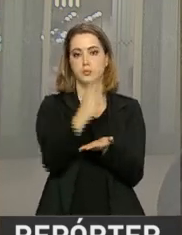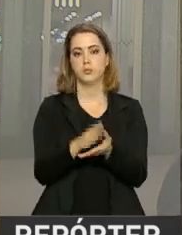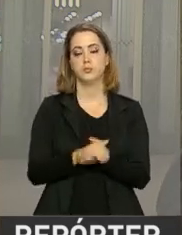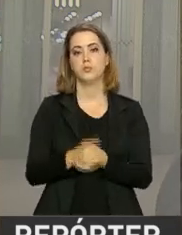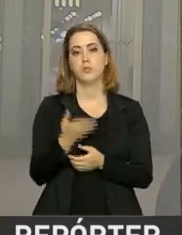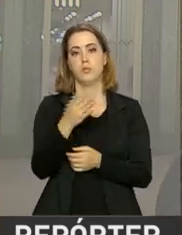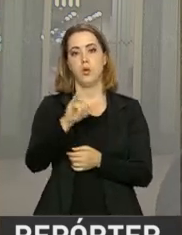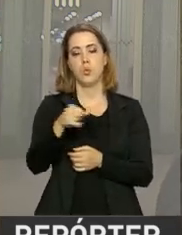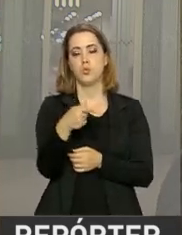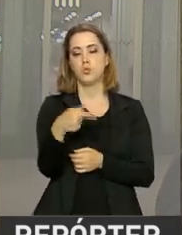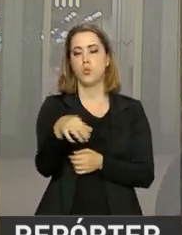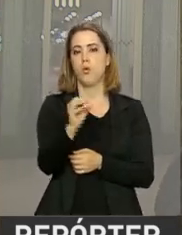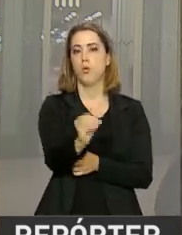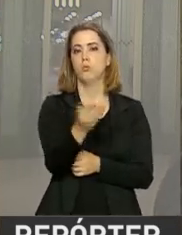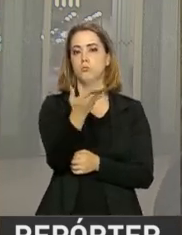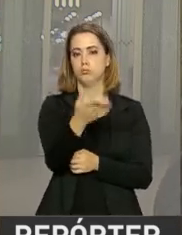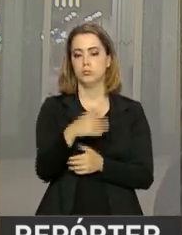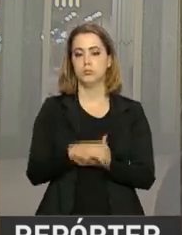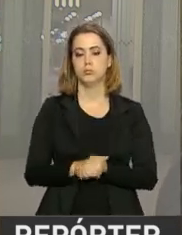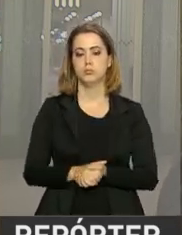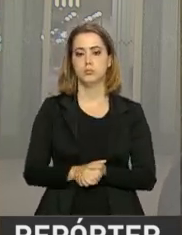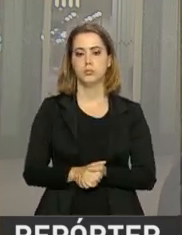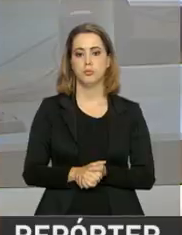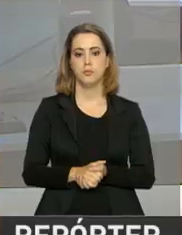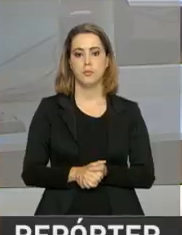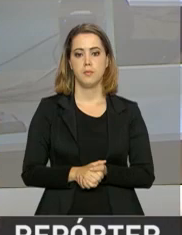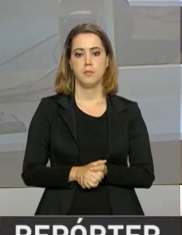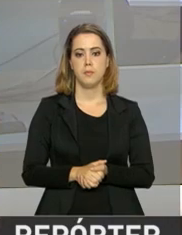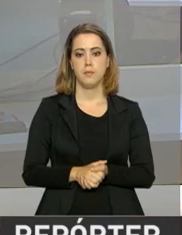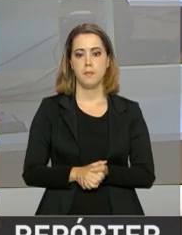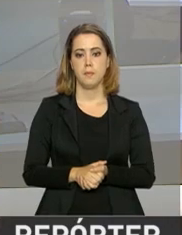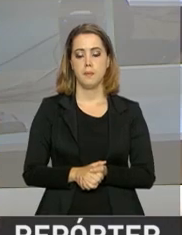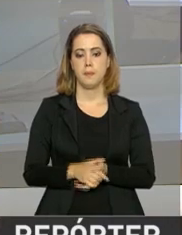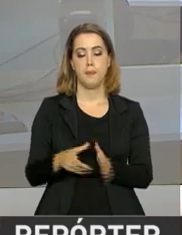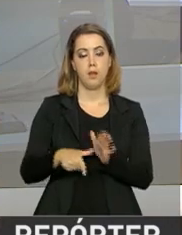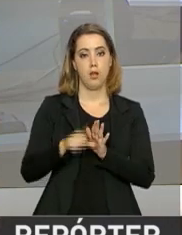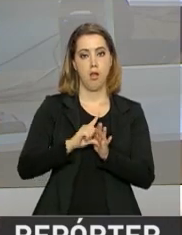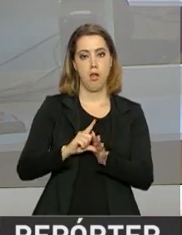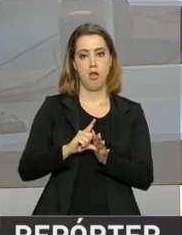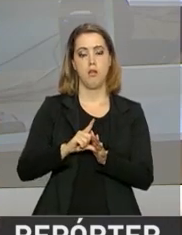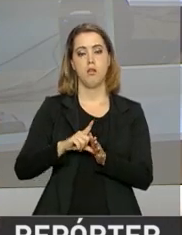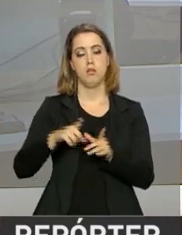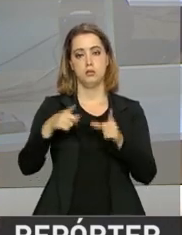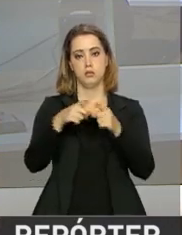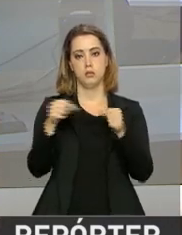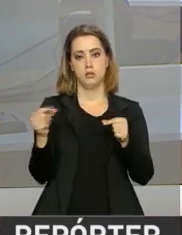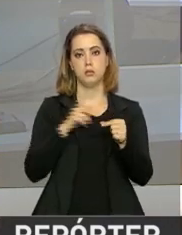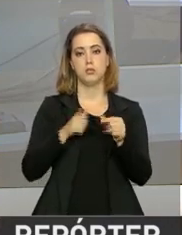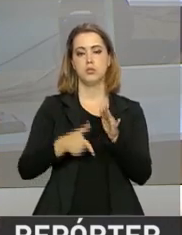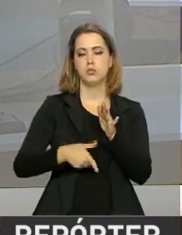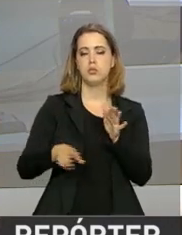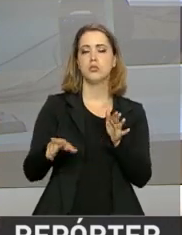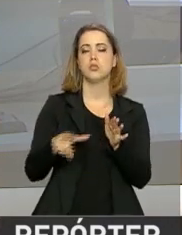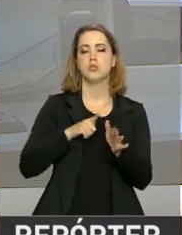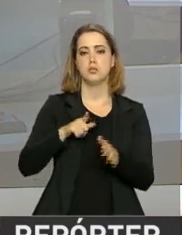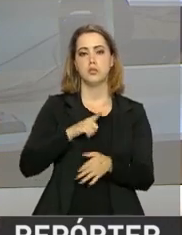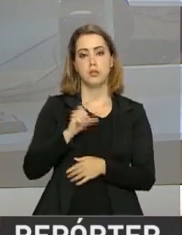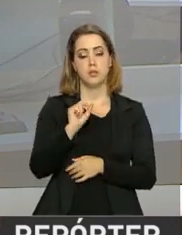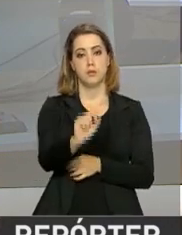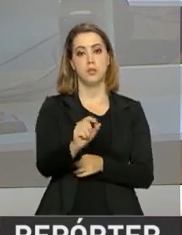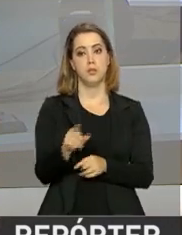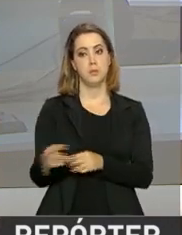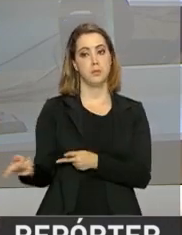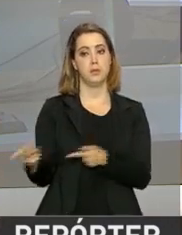Japão, João Pedro Neto para a TV NBR. Antes do Japão, o presidente Michel Temer esteve na Índia, onde assinou